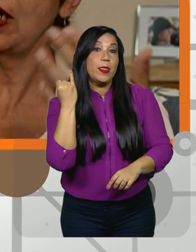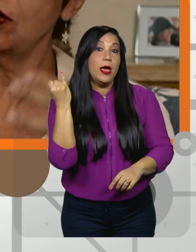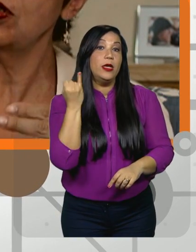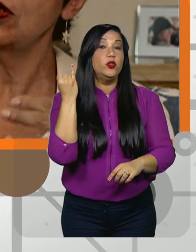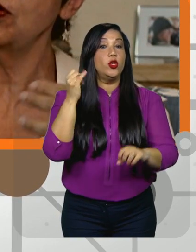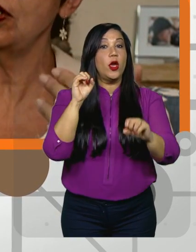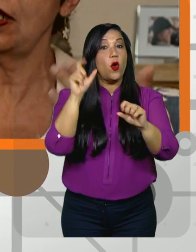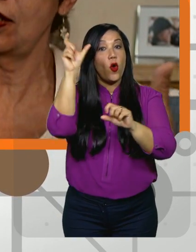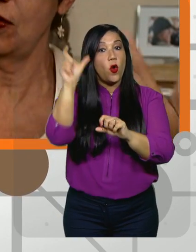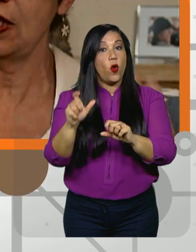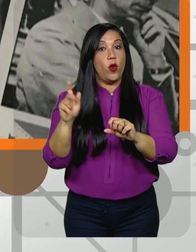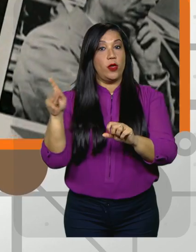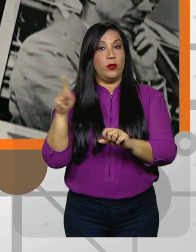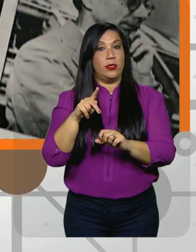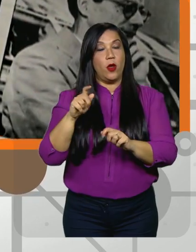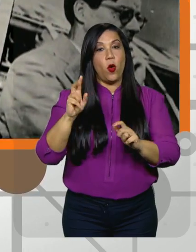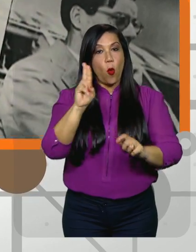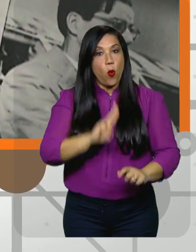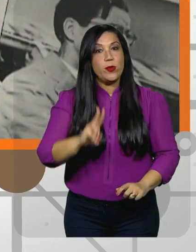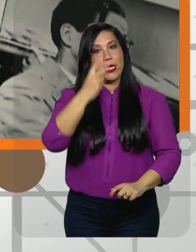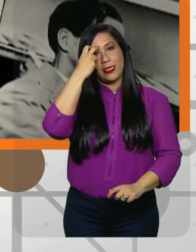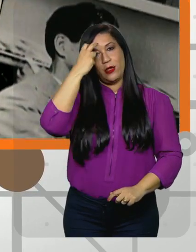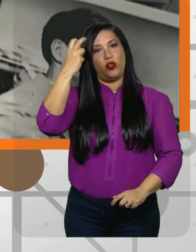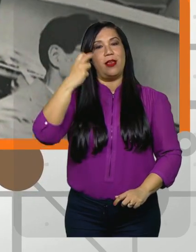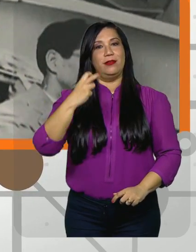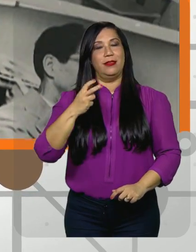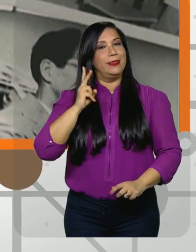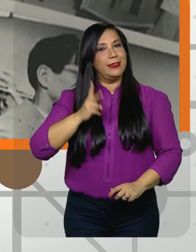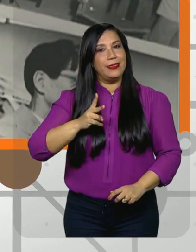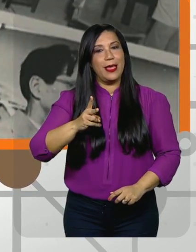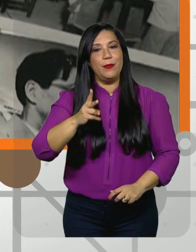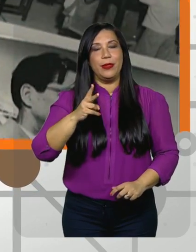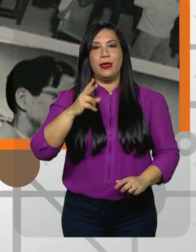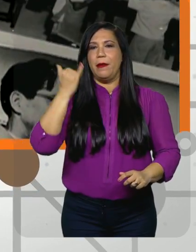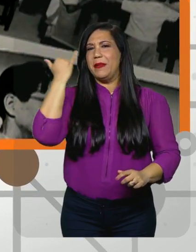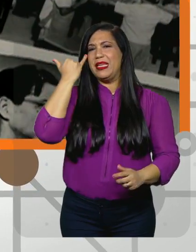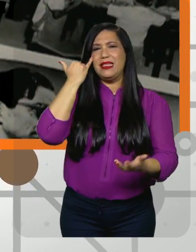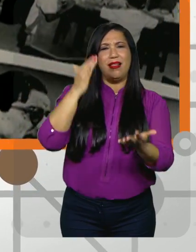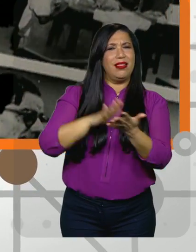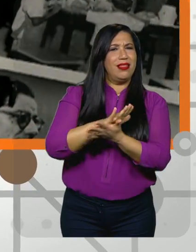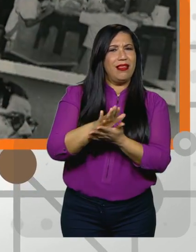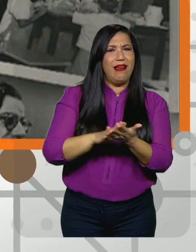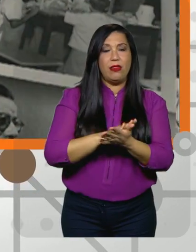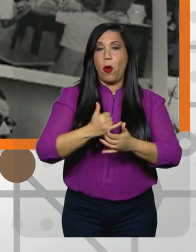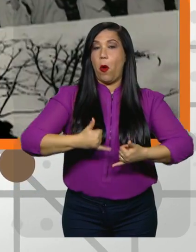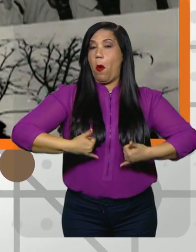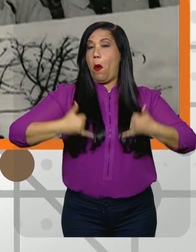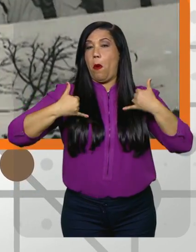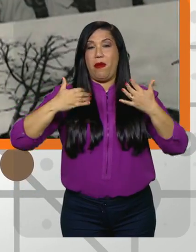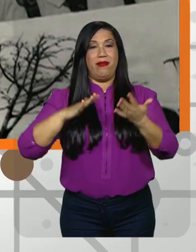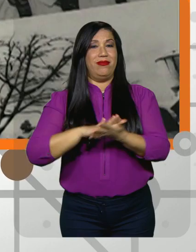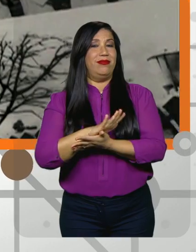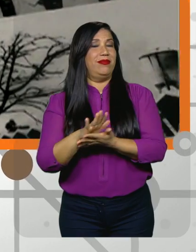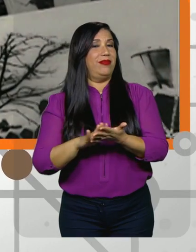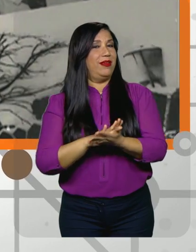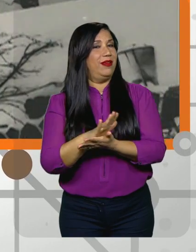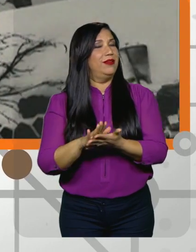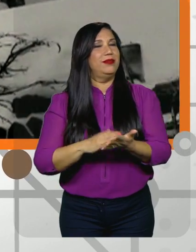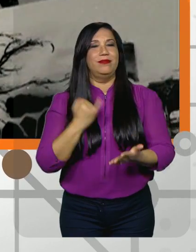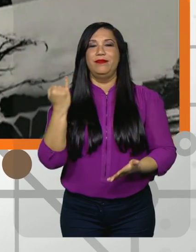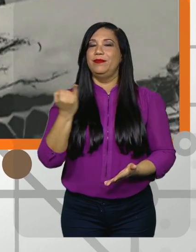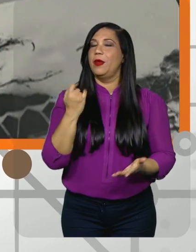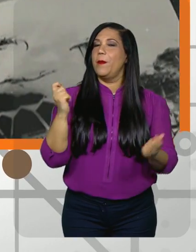que o educador use a sua inteligência sem preguiça, sem orgulho e com